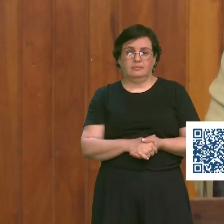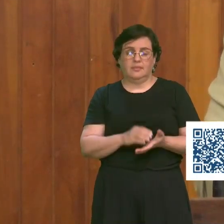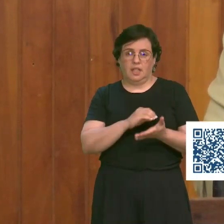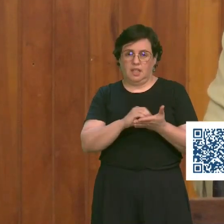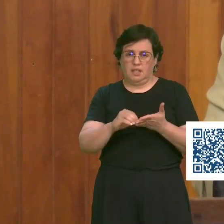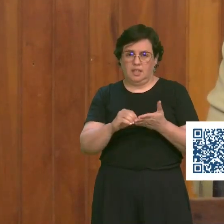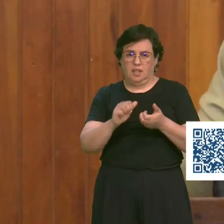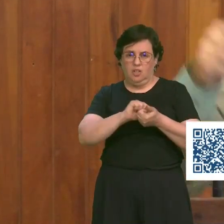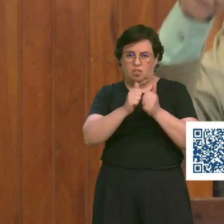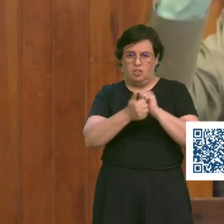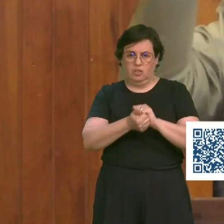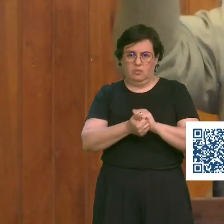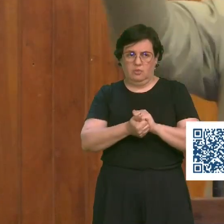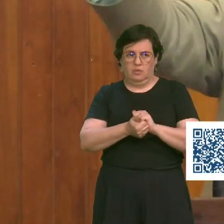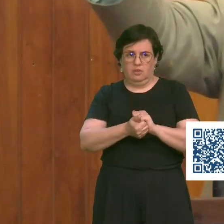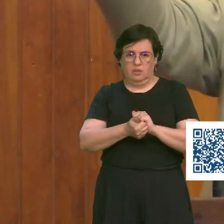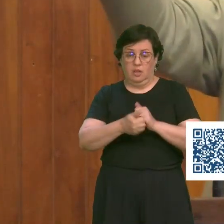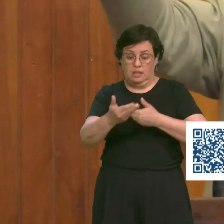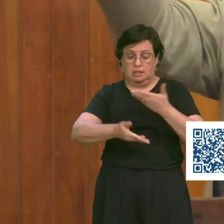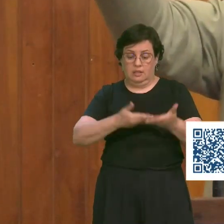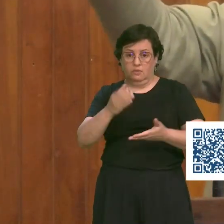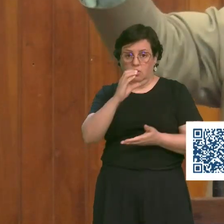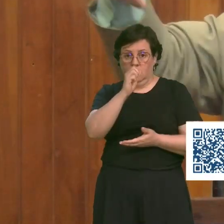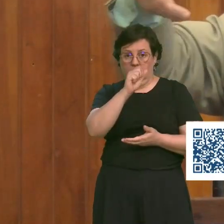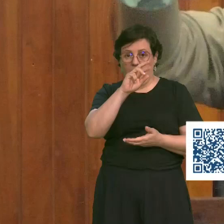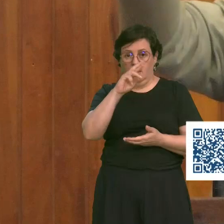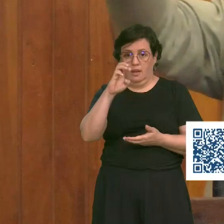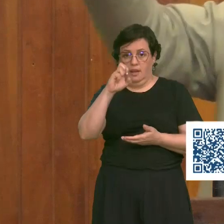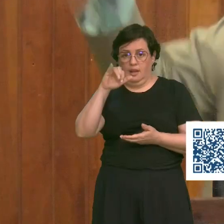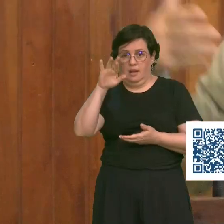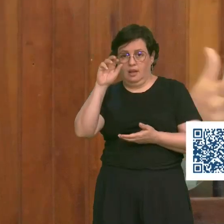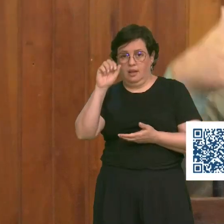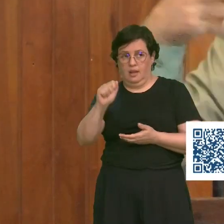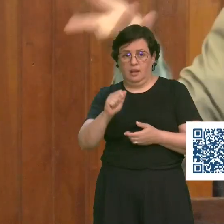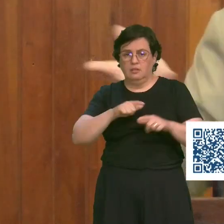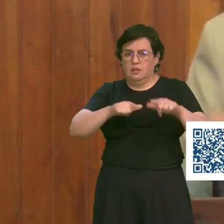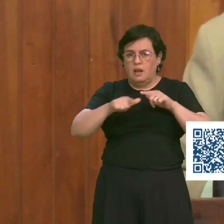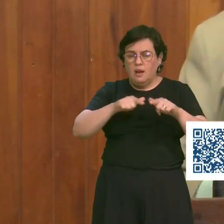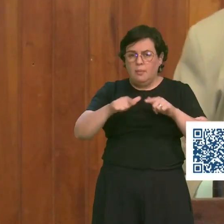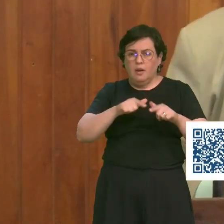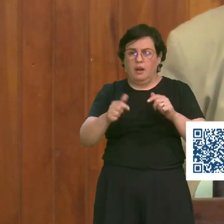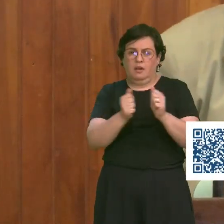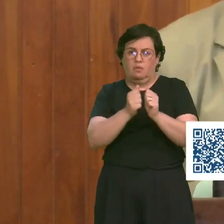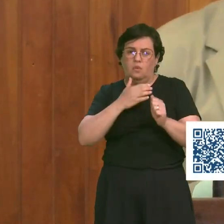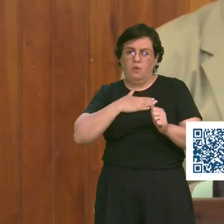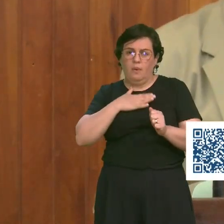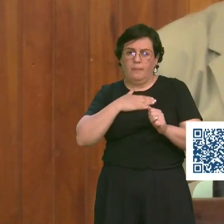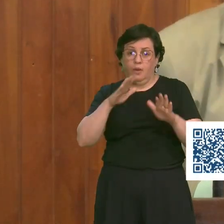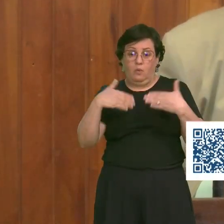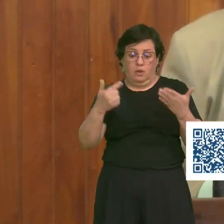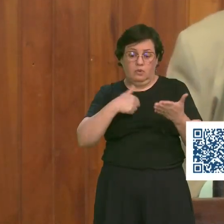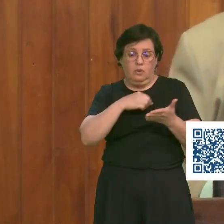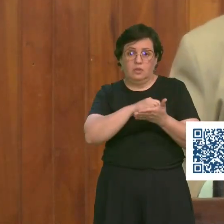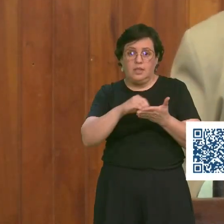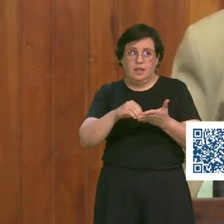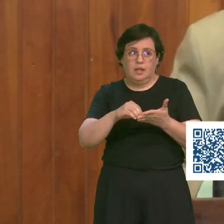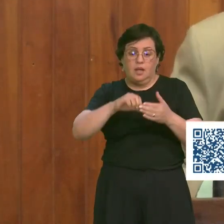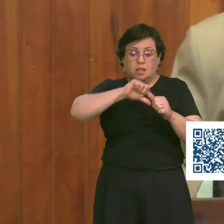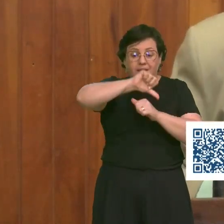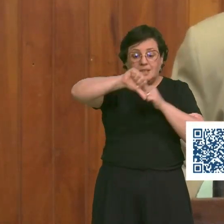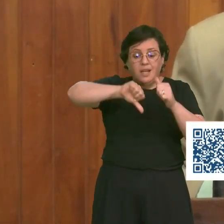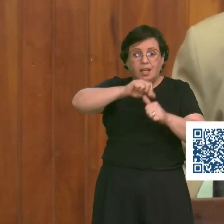na Secreta de esportes servidores de carreira que trabalharam conosco no período que fui secretário foram transferidos